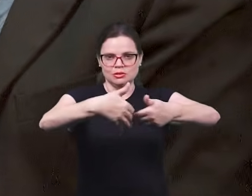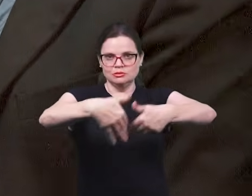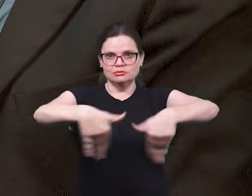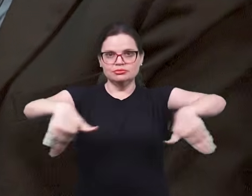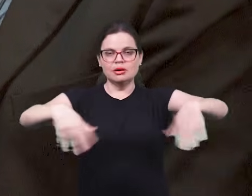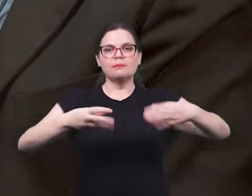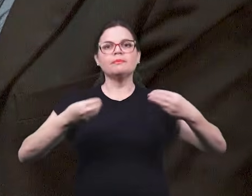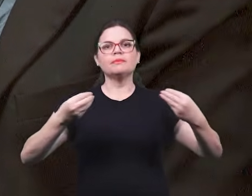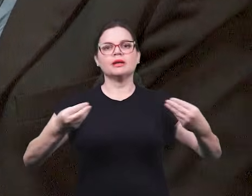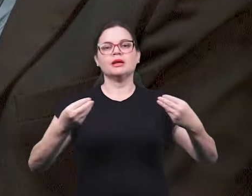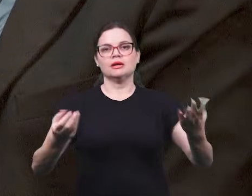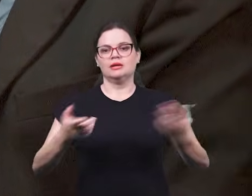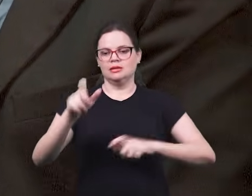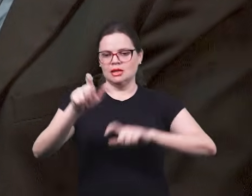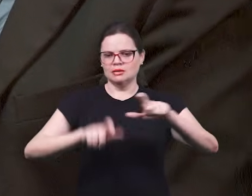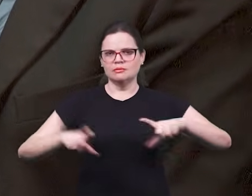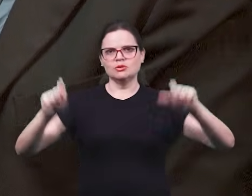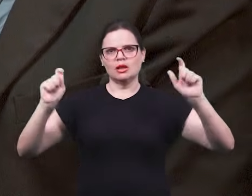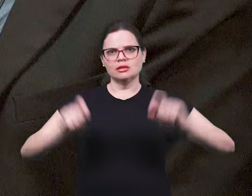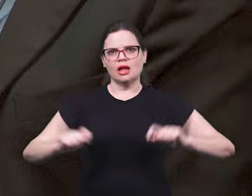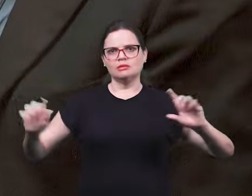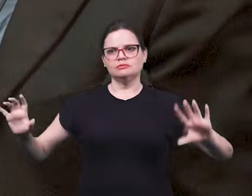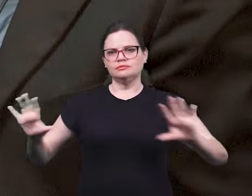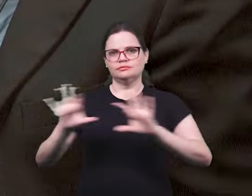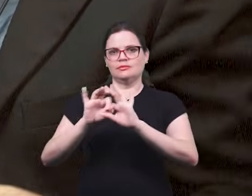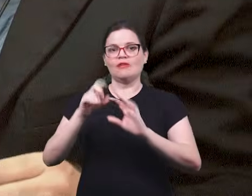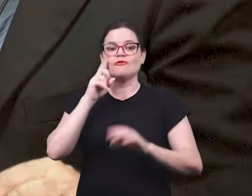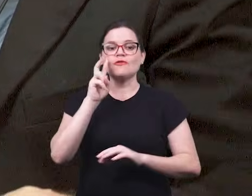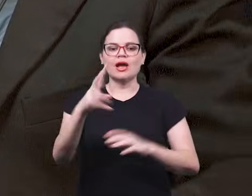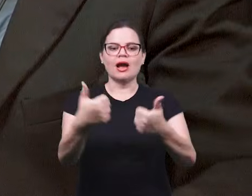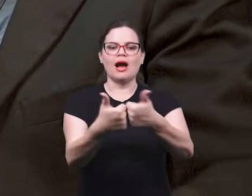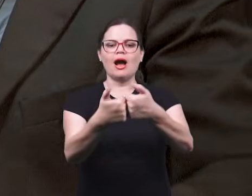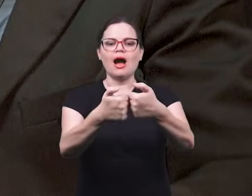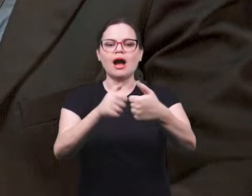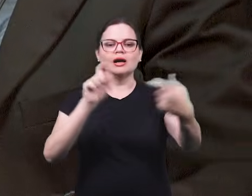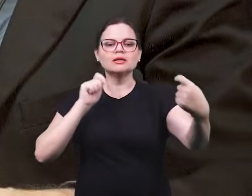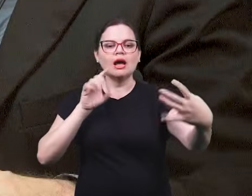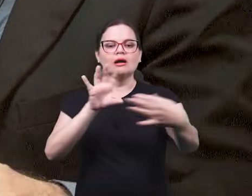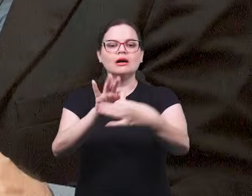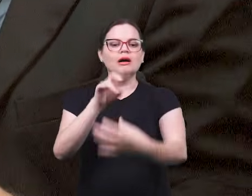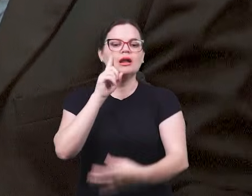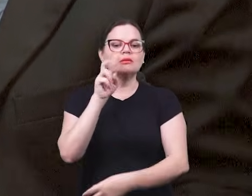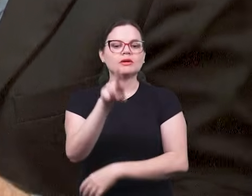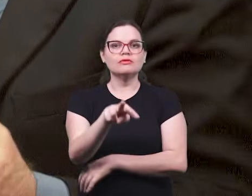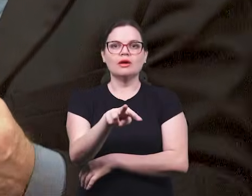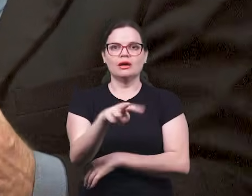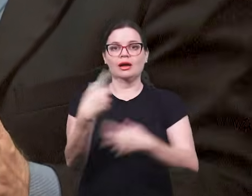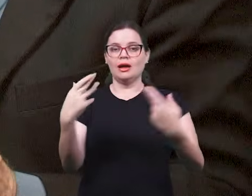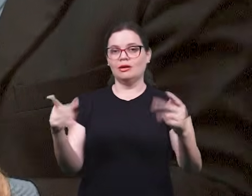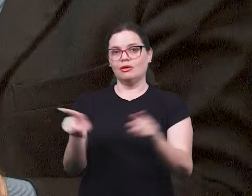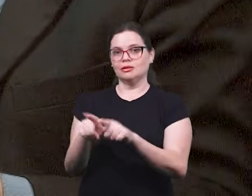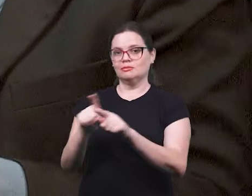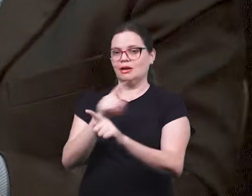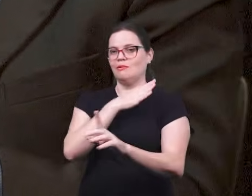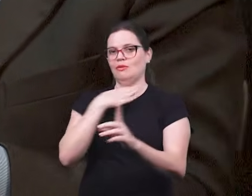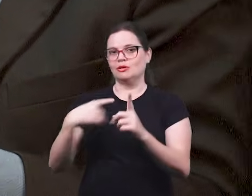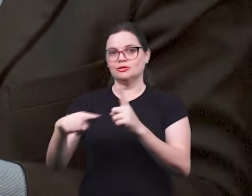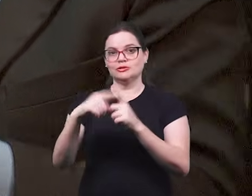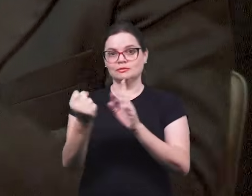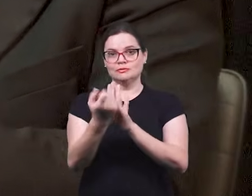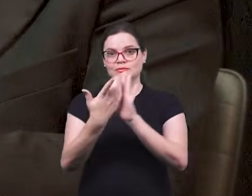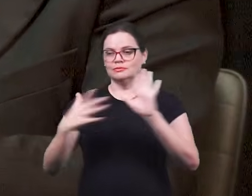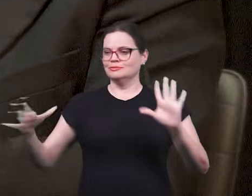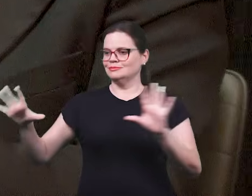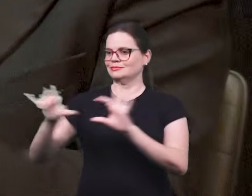ter acesso agora, como o Diniz já comentou no início, e